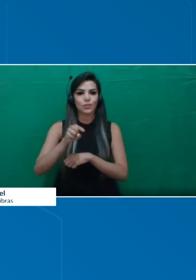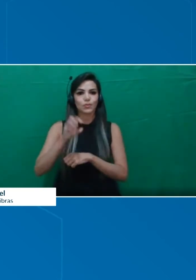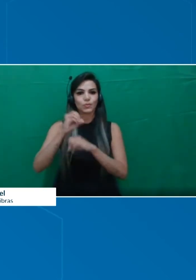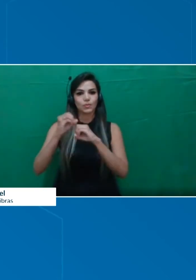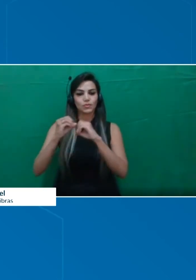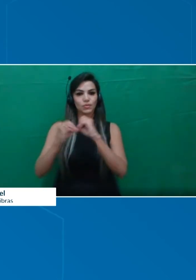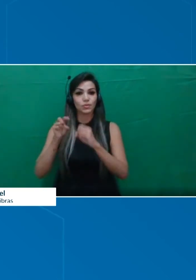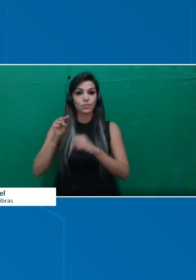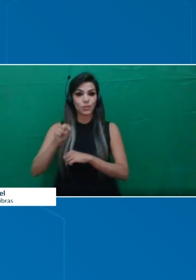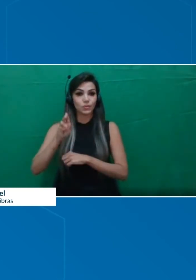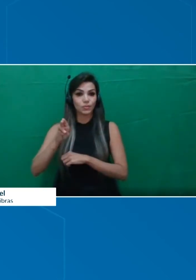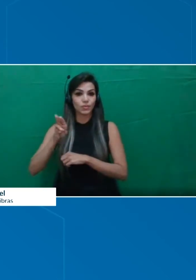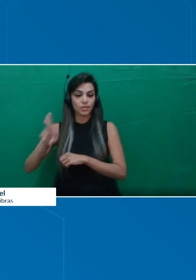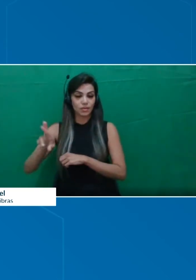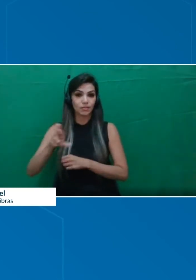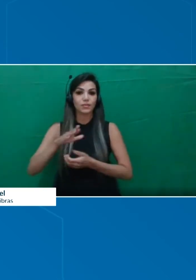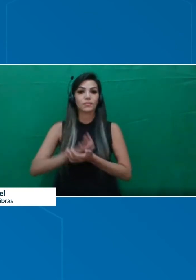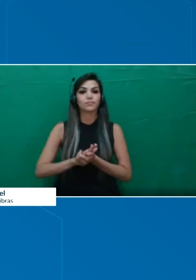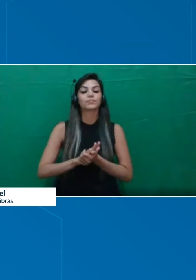espaçodasprofissões.ufg.br,